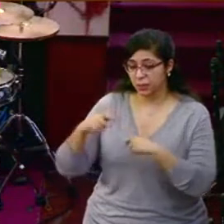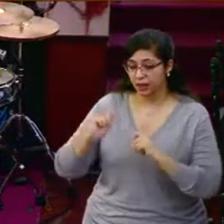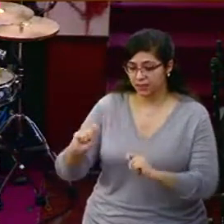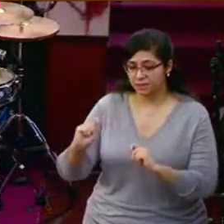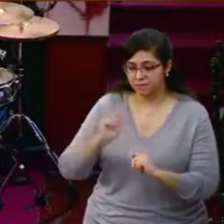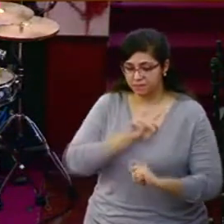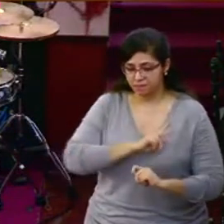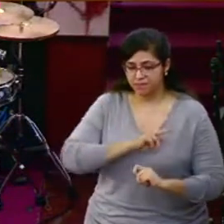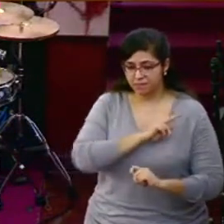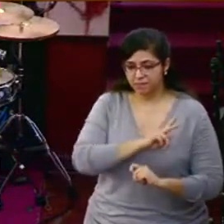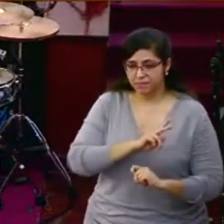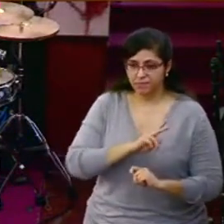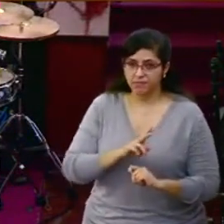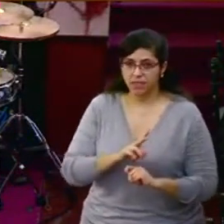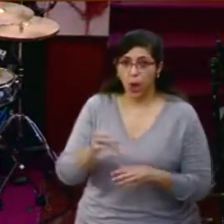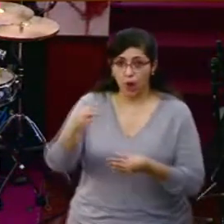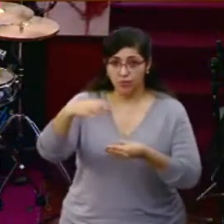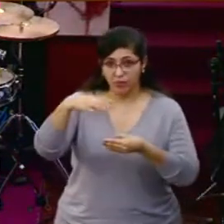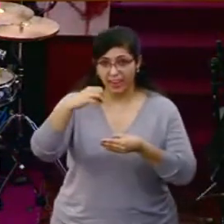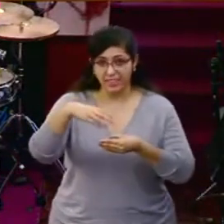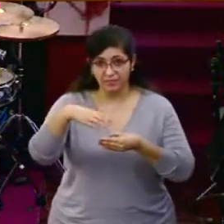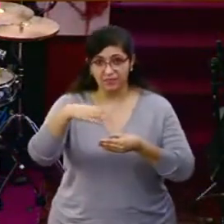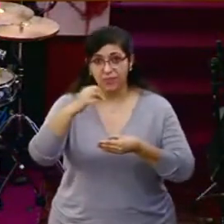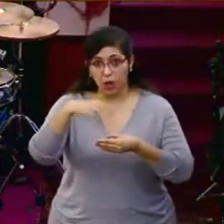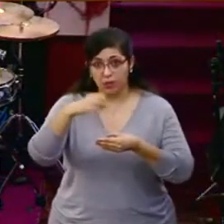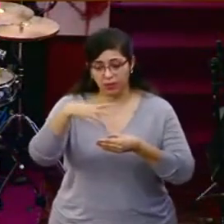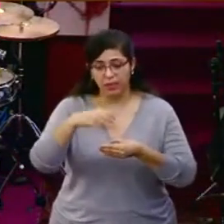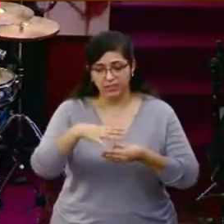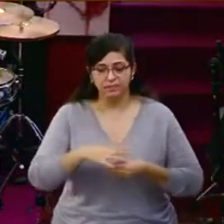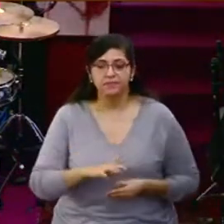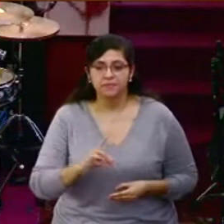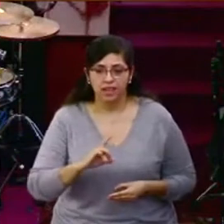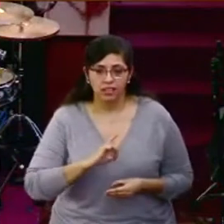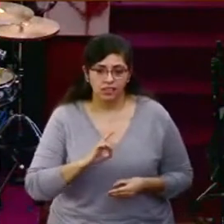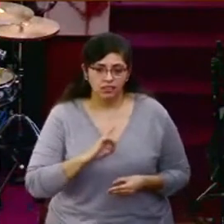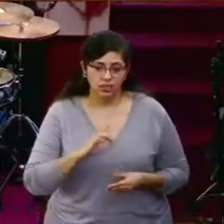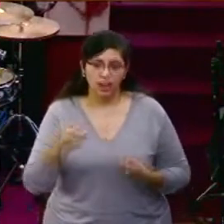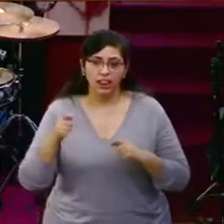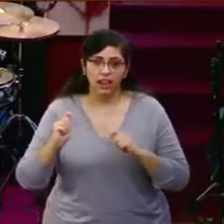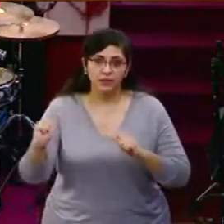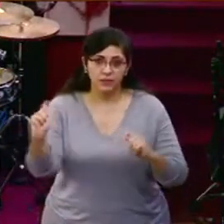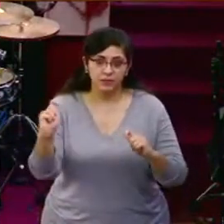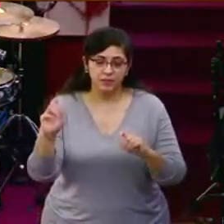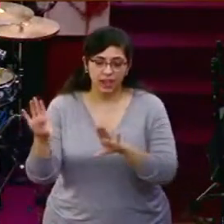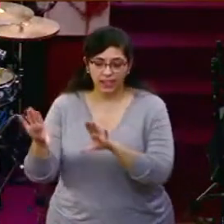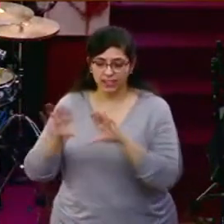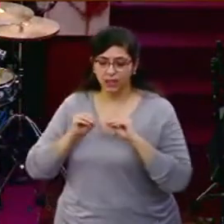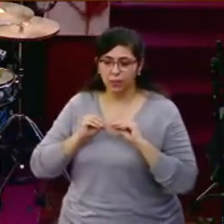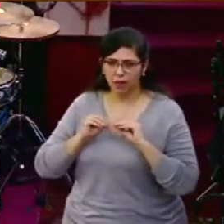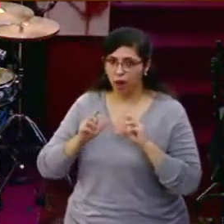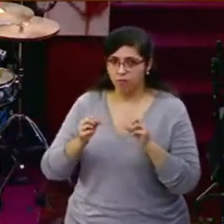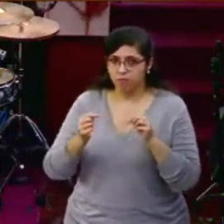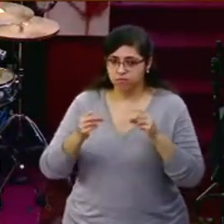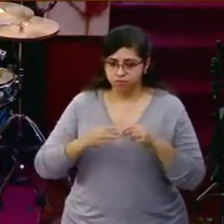um donativo um um mimo vamos dizer assim da igreja de filipos não é que ele recebeu uma